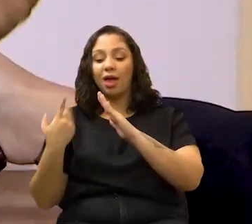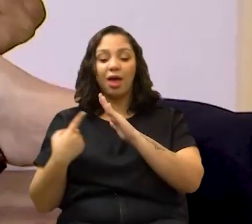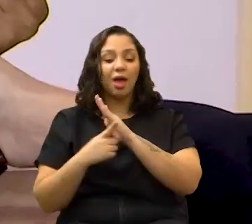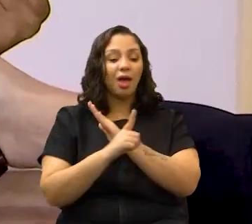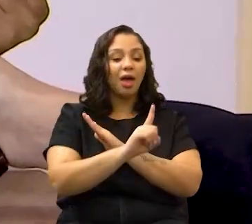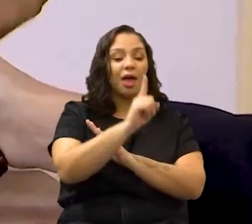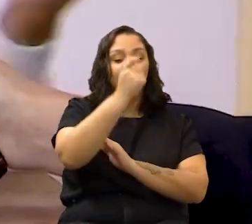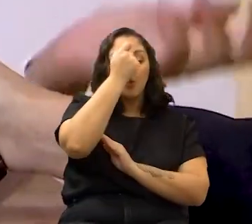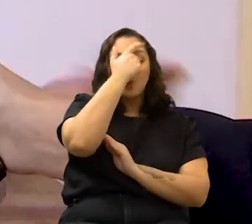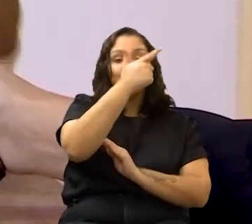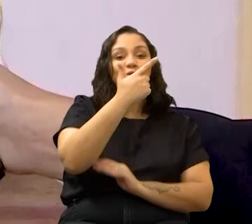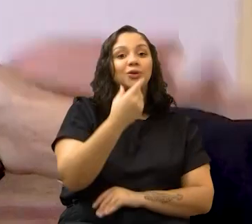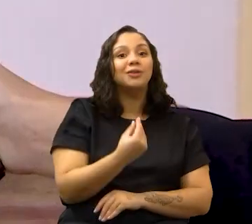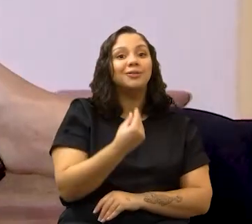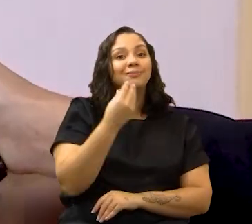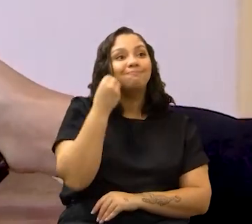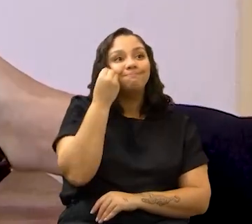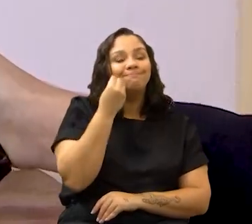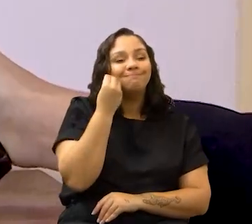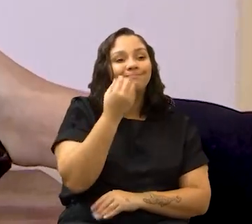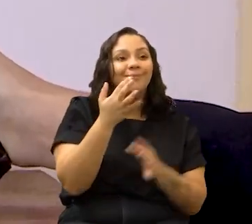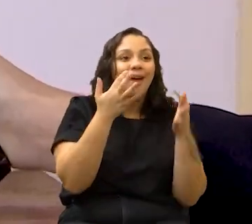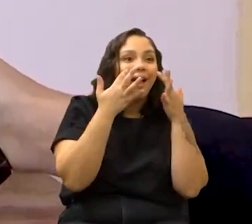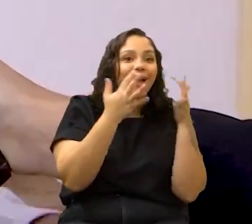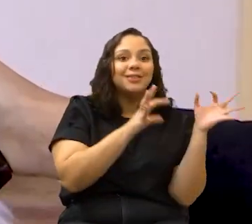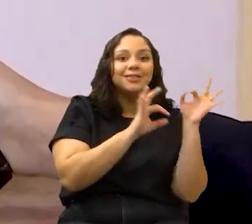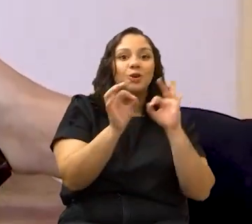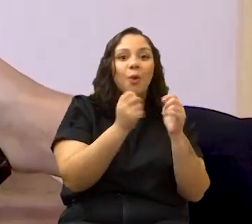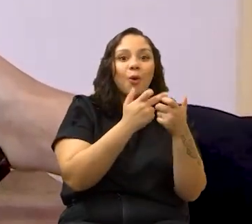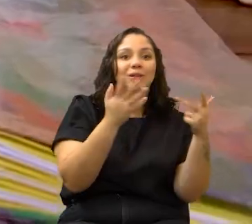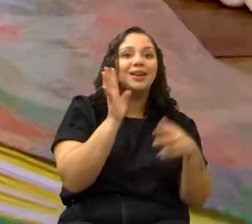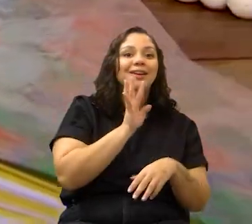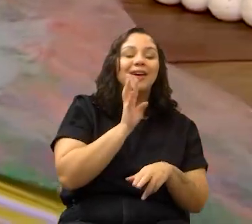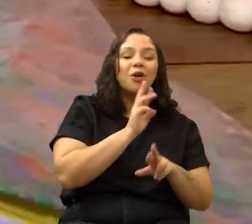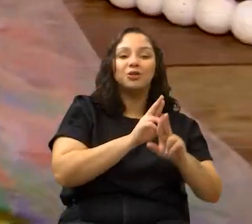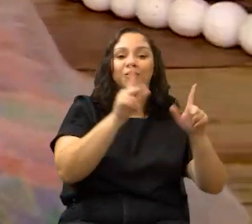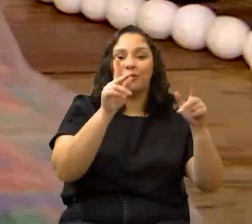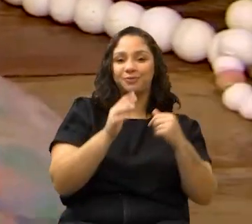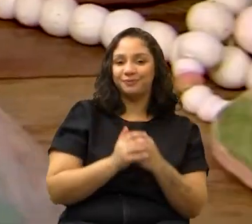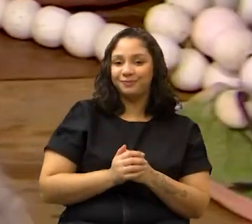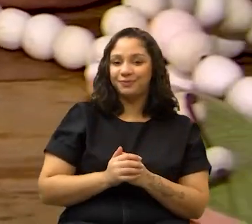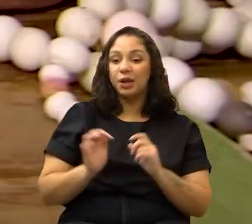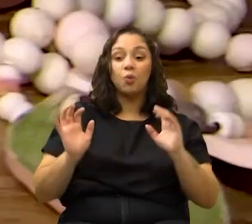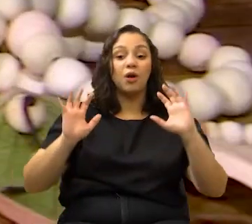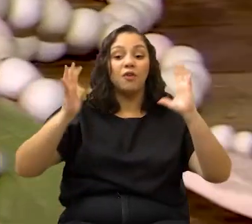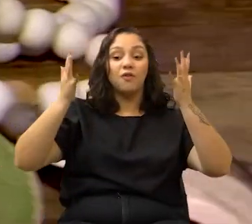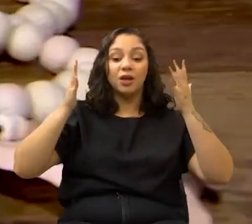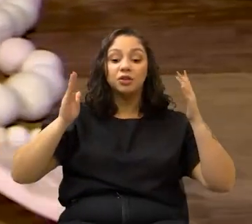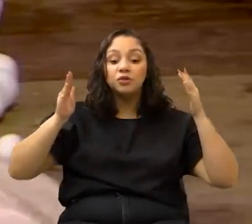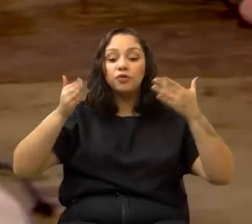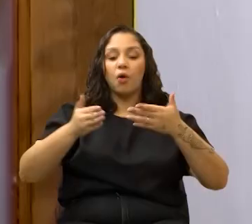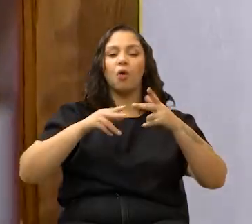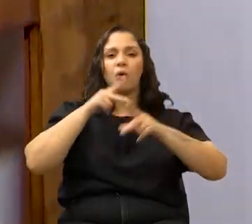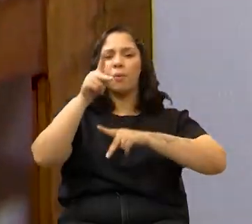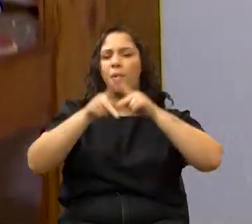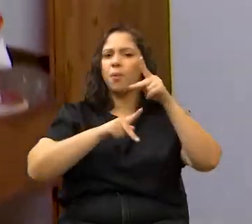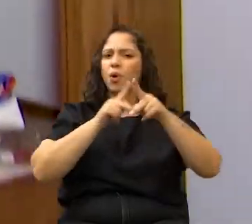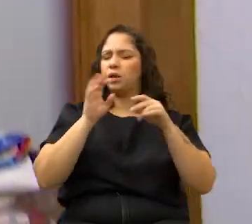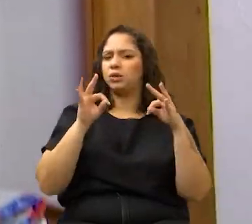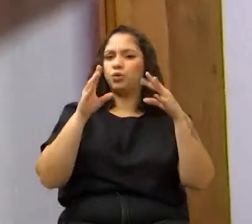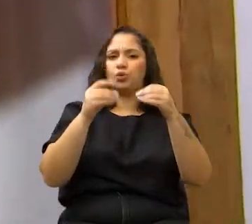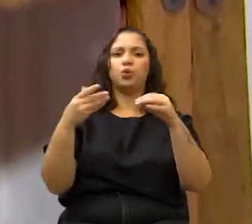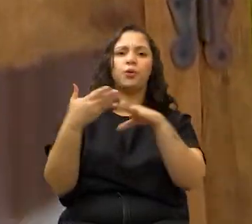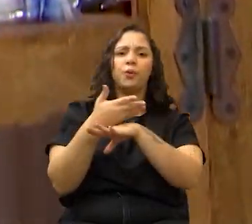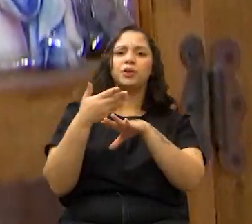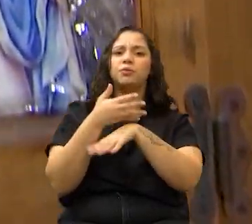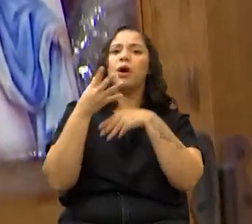cultural para presenciar e assistir alguma coisa muito legal, muito diferente. O evento é voltado para toda a população e para